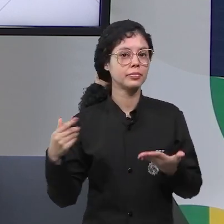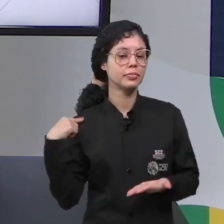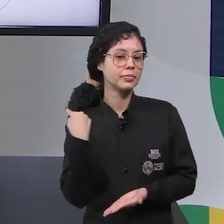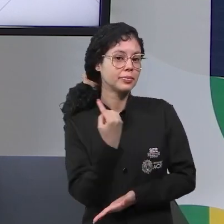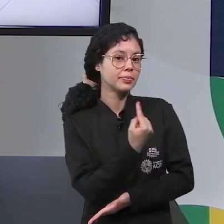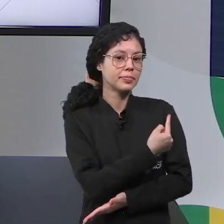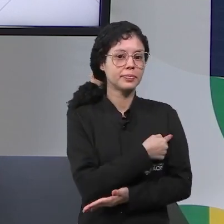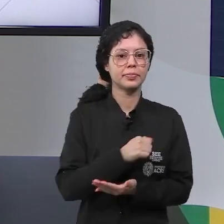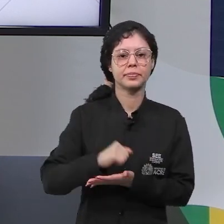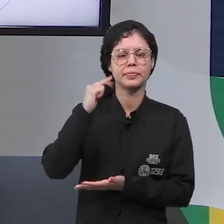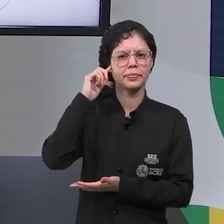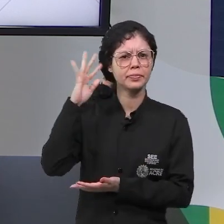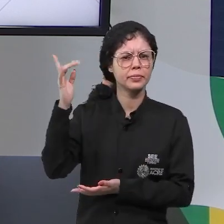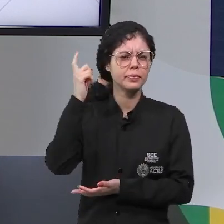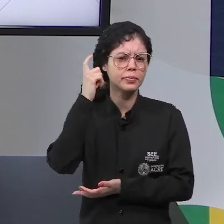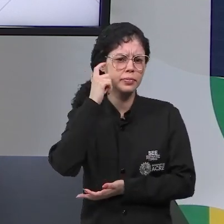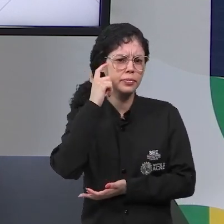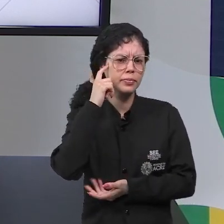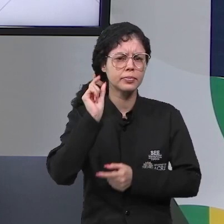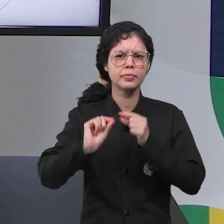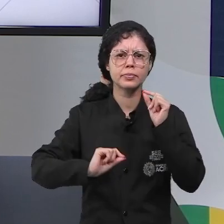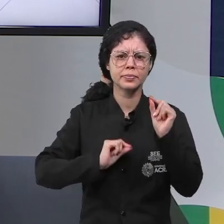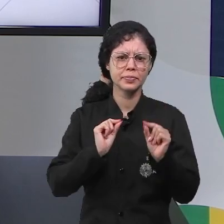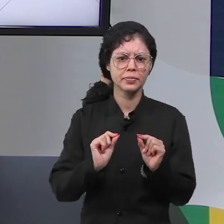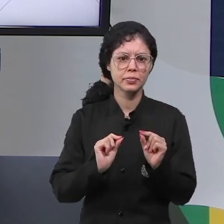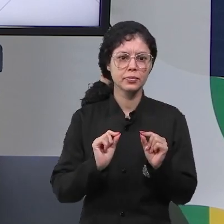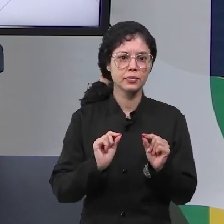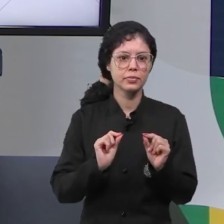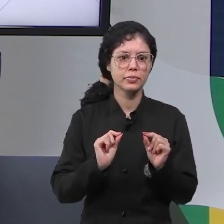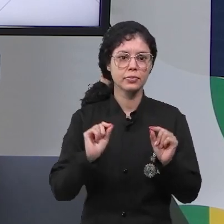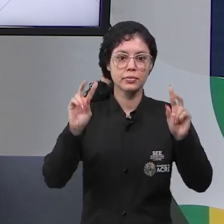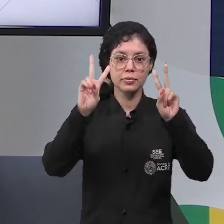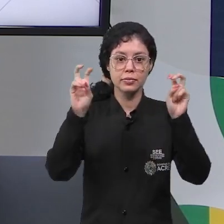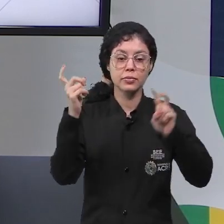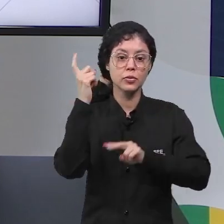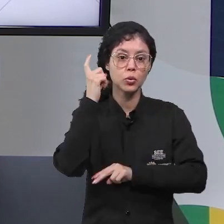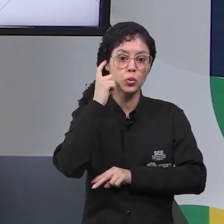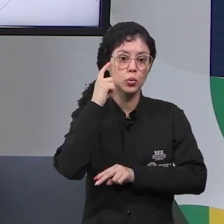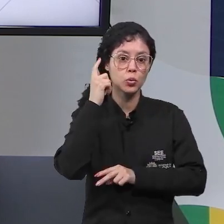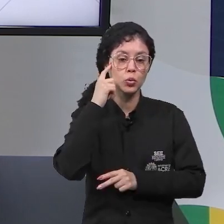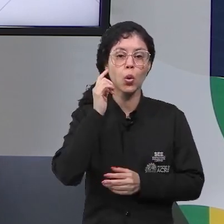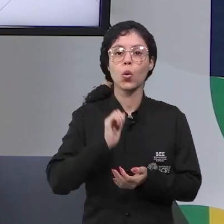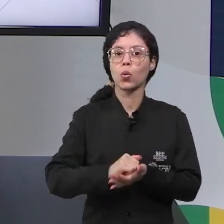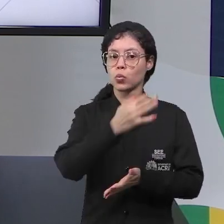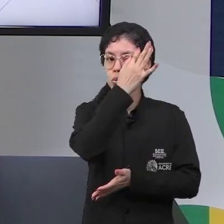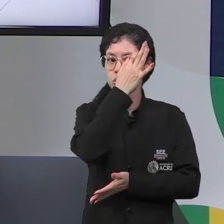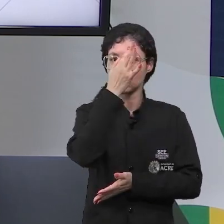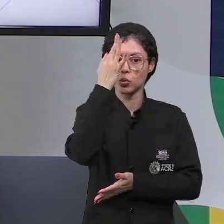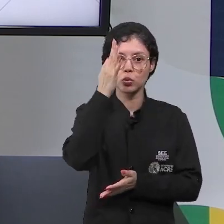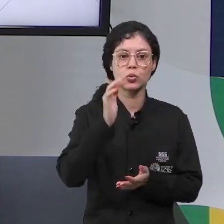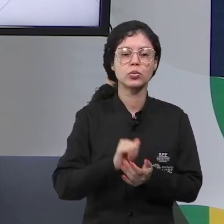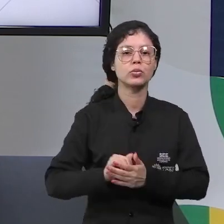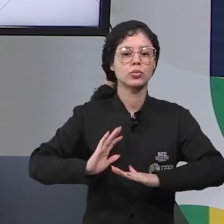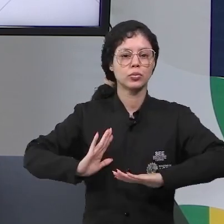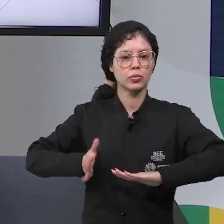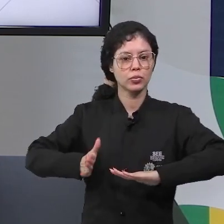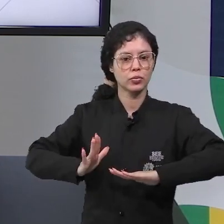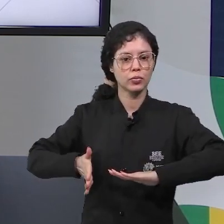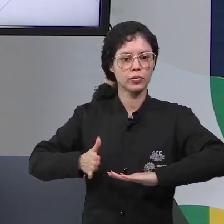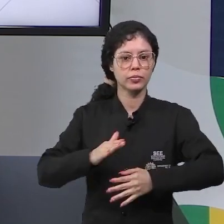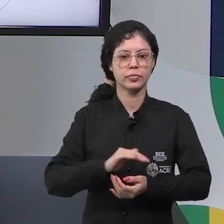nós vamos refletir sobre os pensamentos filosóficos